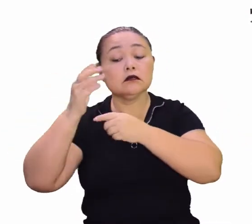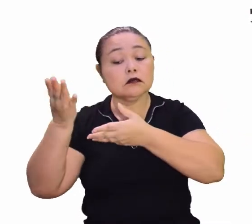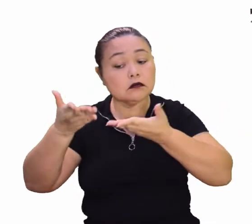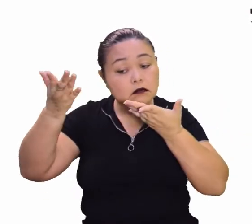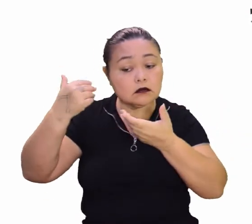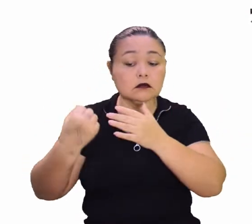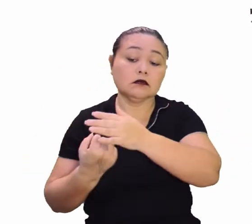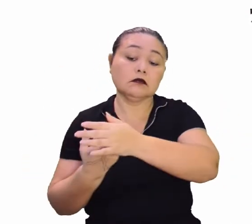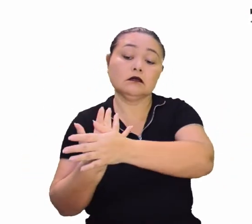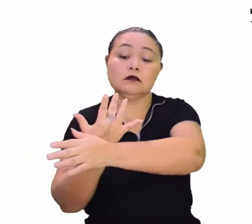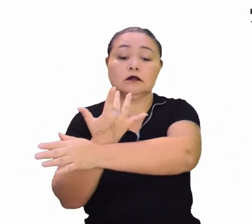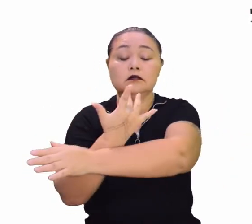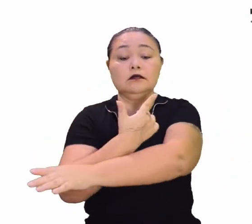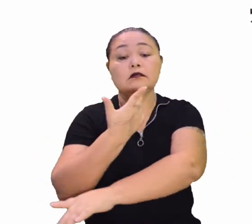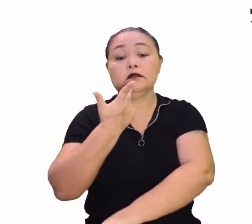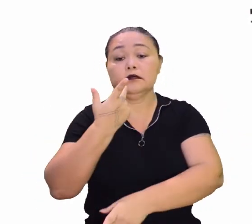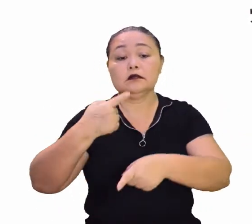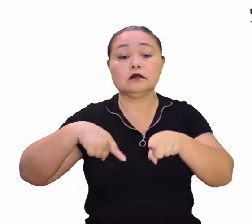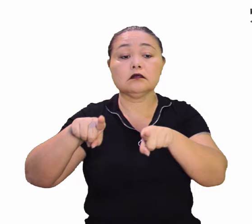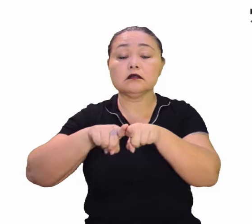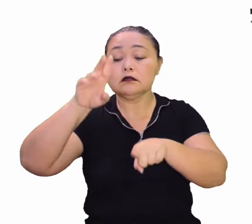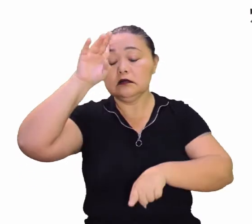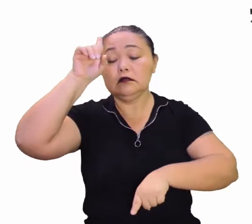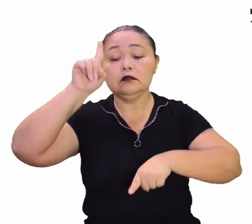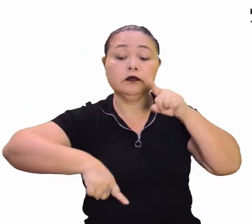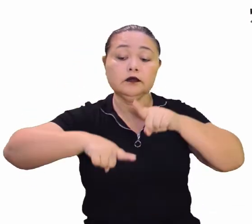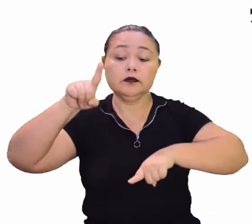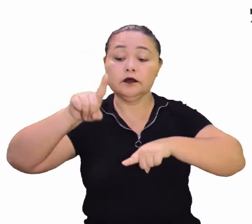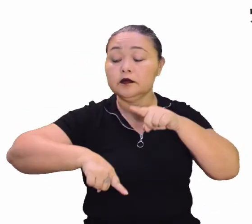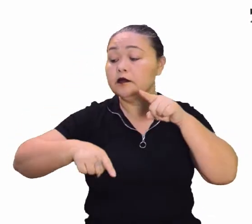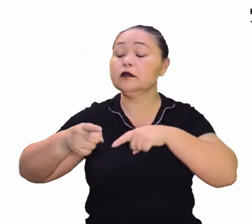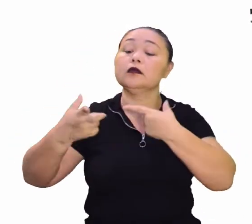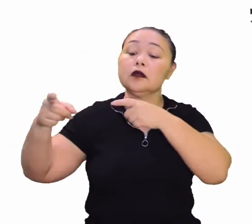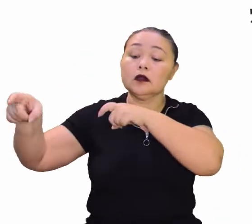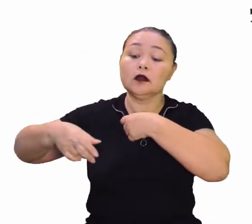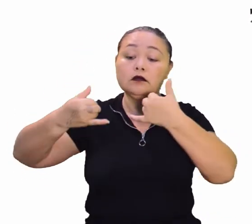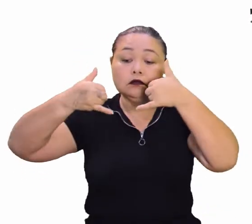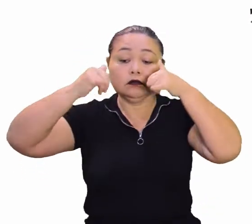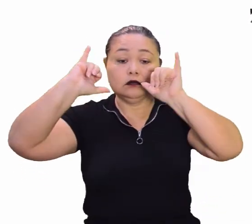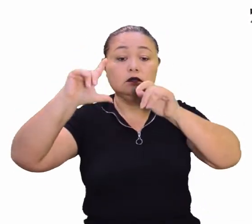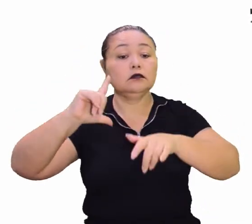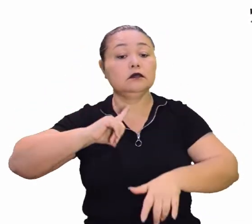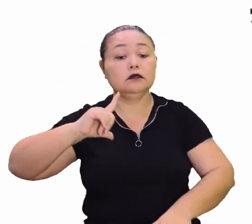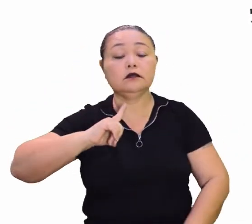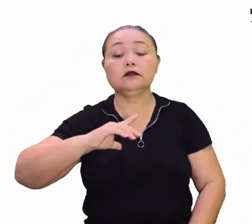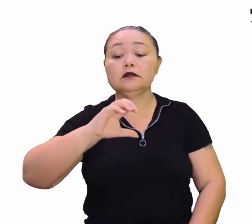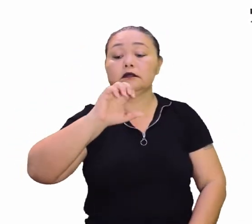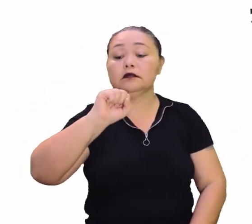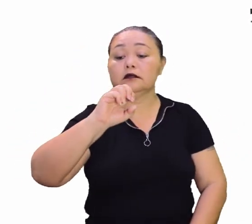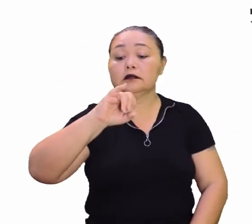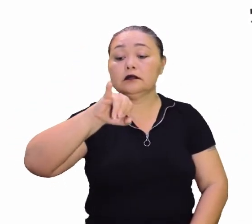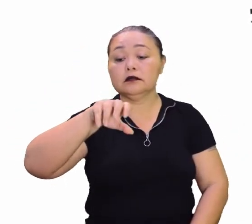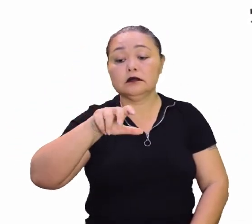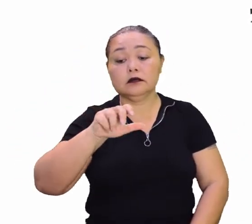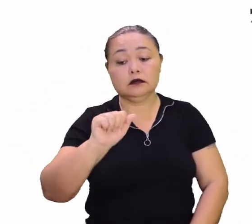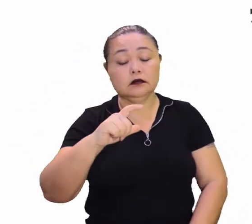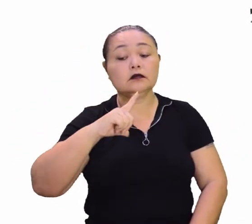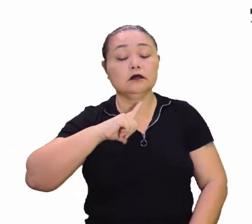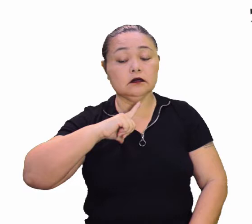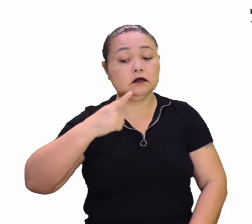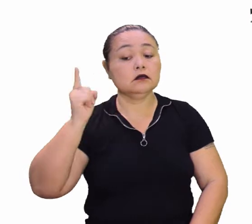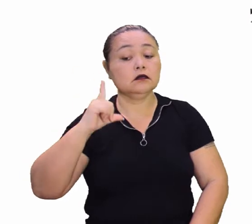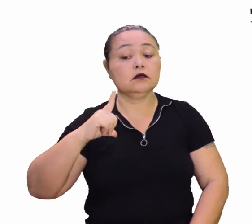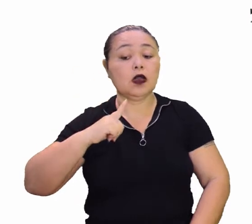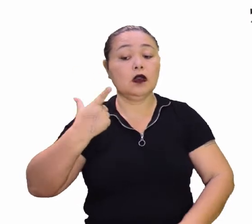produção. Falamos sobre os principais produtos agropecuários dos Estados Unidos, falamos sobre a soja, que tem um grande peso